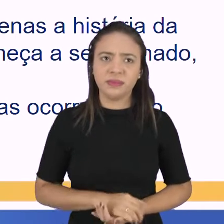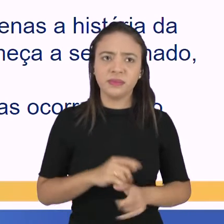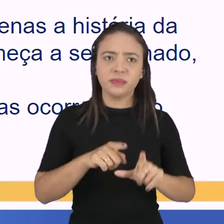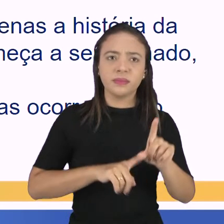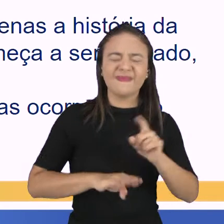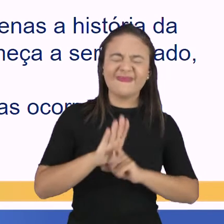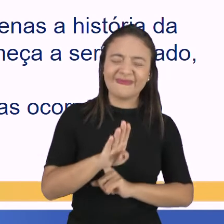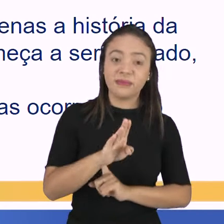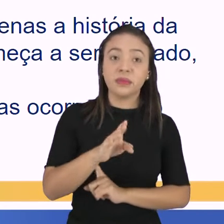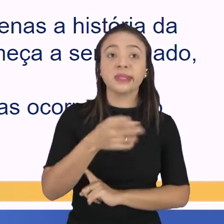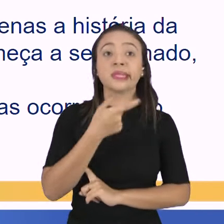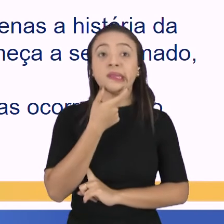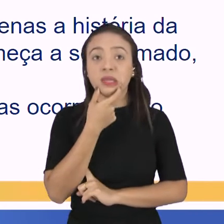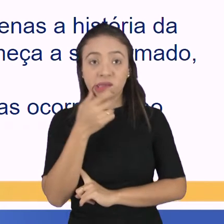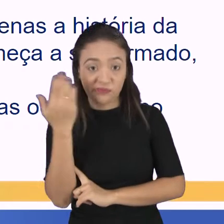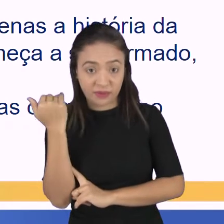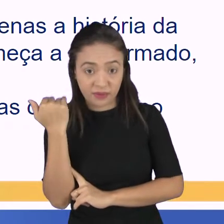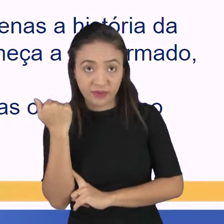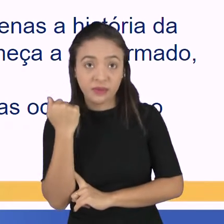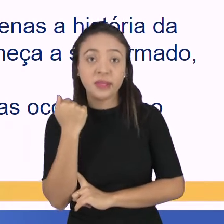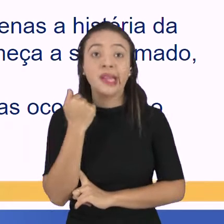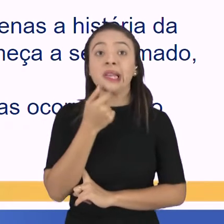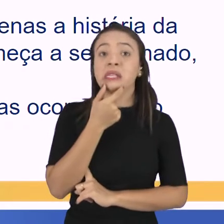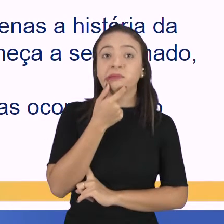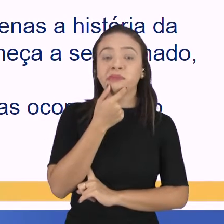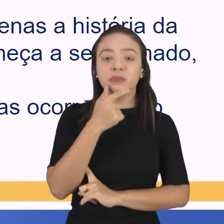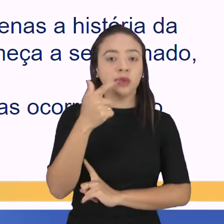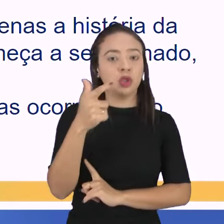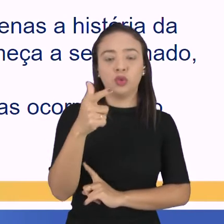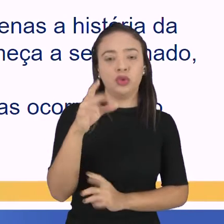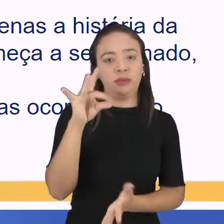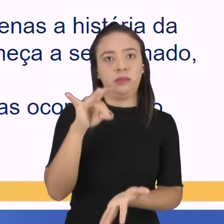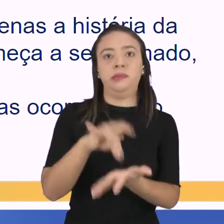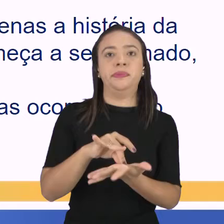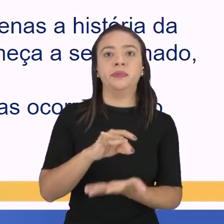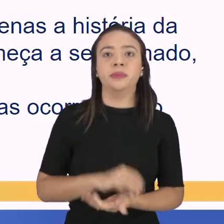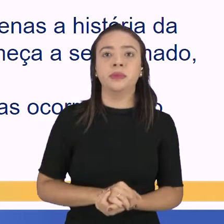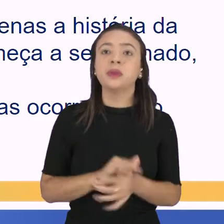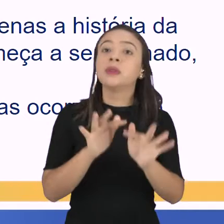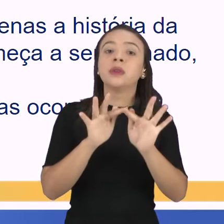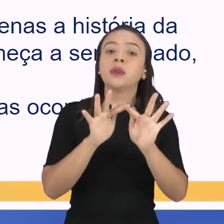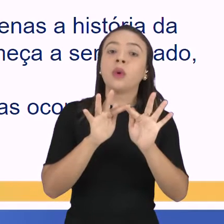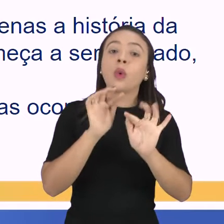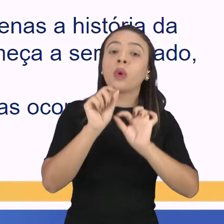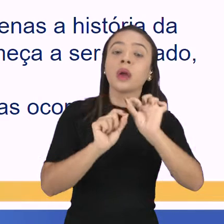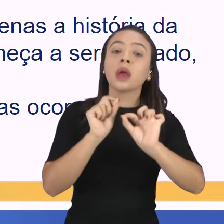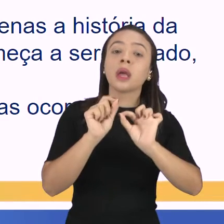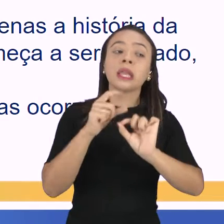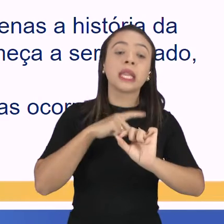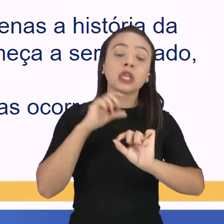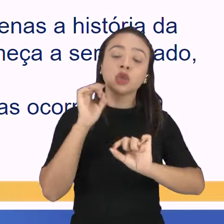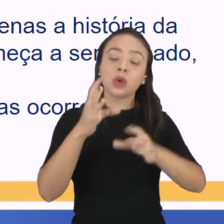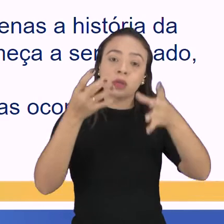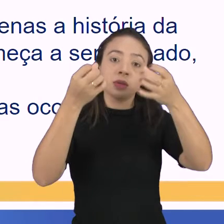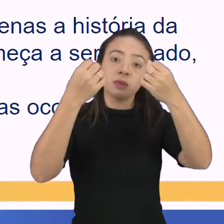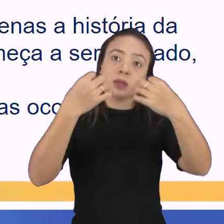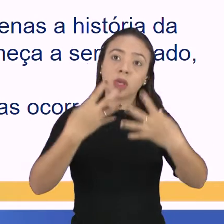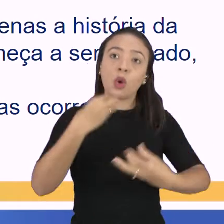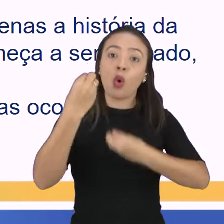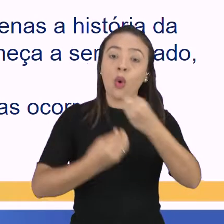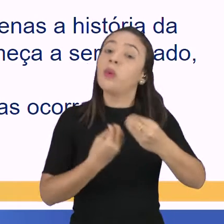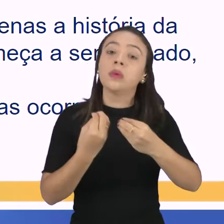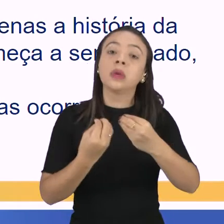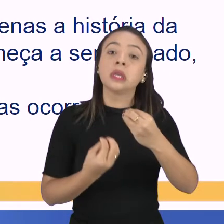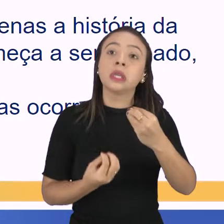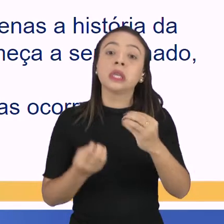Letra B. No inglês antigo, o inglês ainda não existia. Essa fase conta apenas a história da invasão da